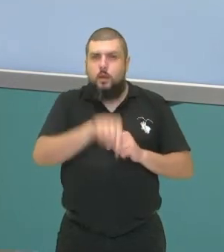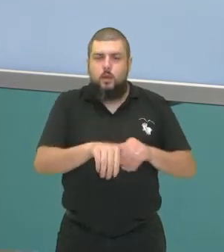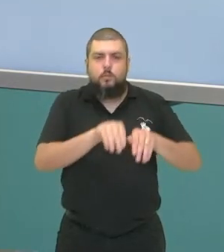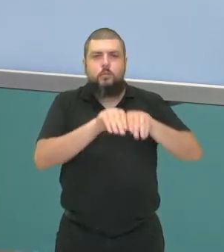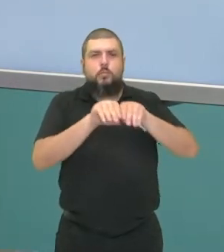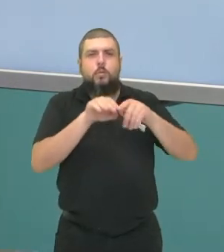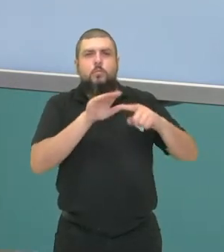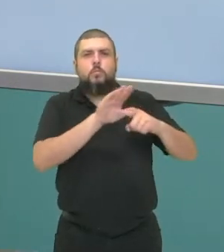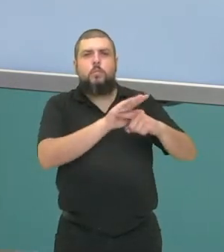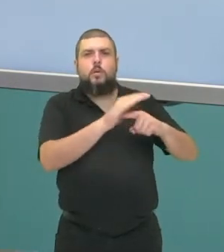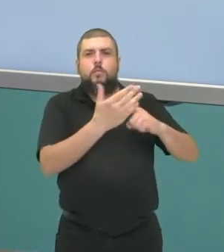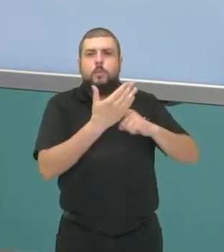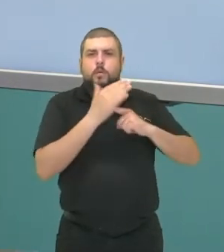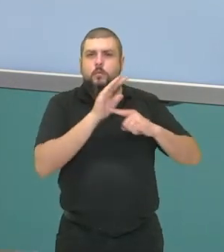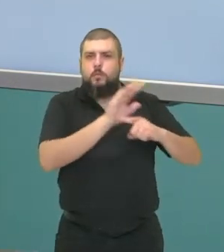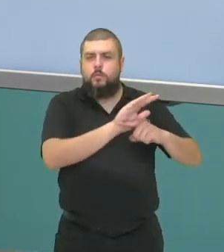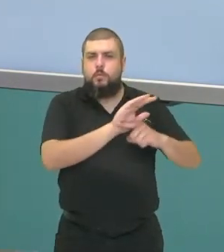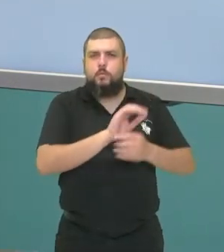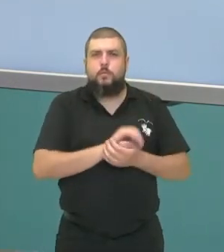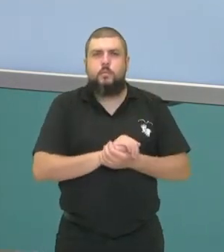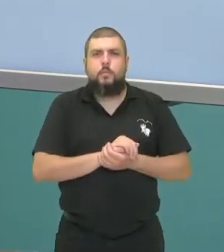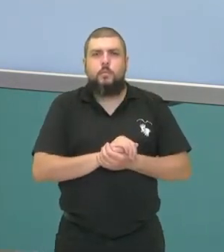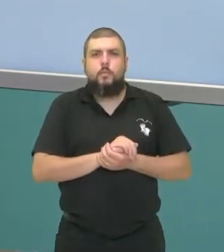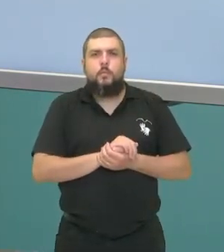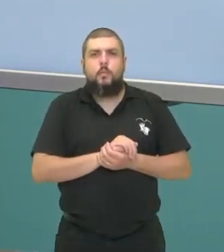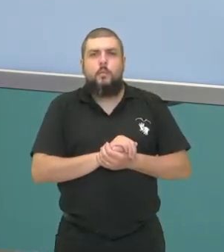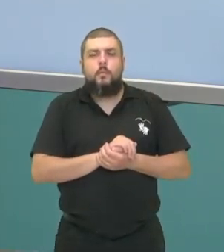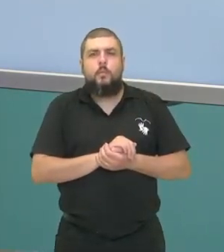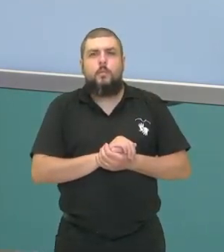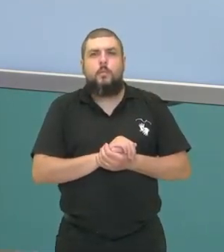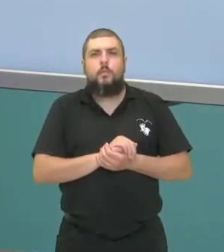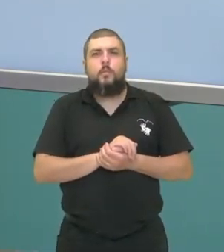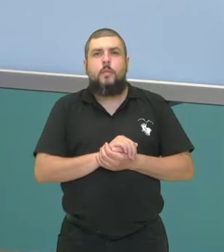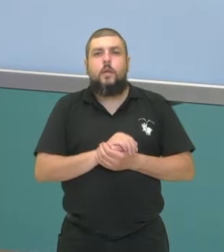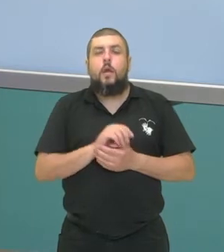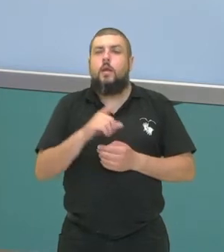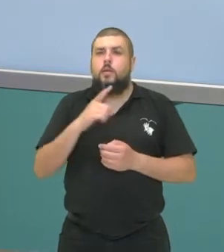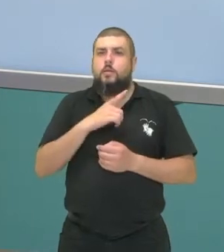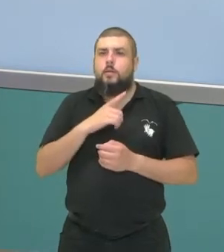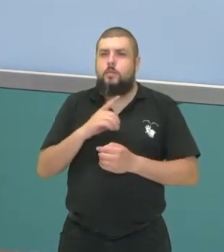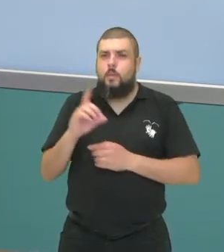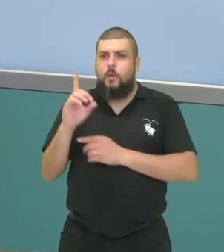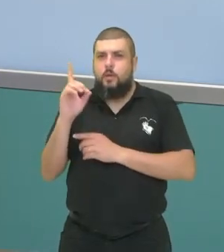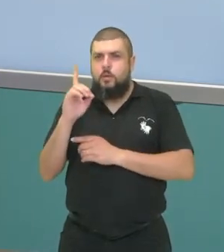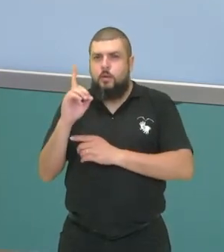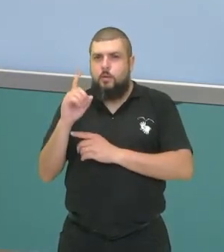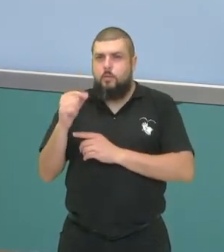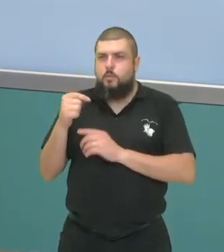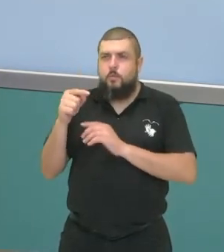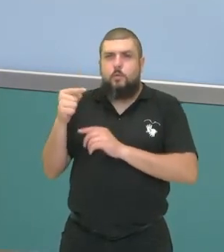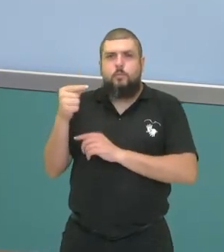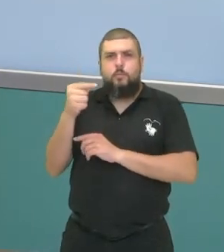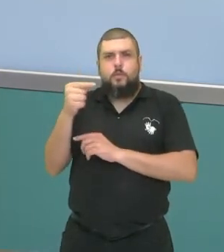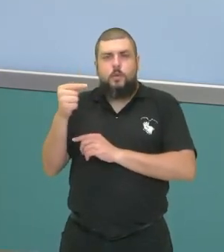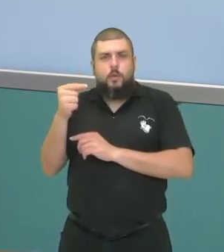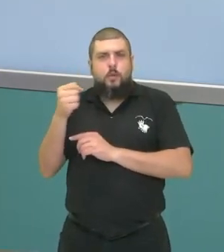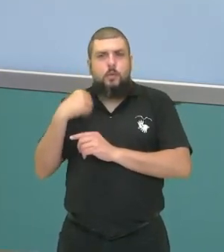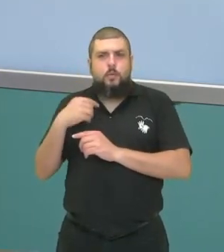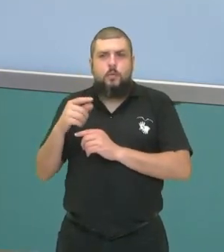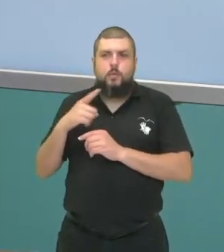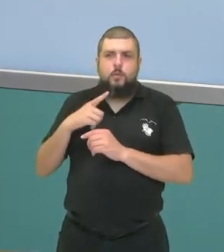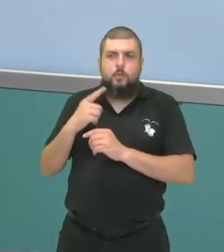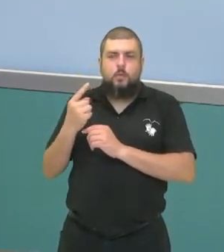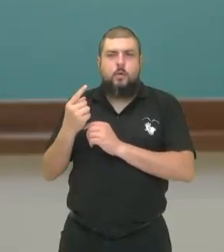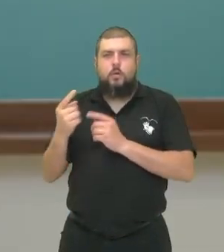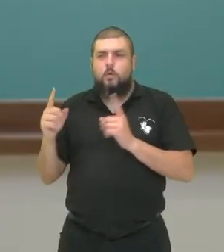for os dois beneficiados, um apenas, mas sem prejuízo, e na desarmônica alguém se dá mal, como diz ali no próprio slide,